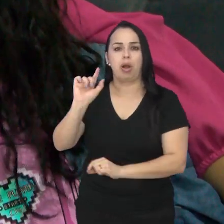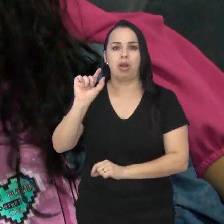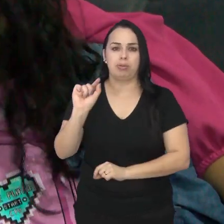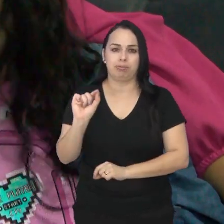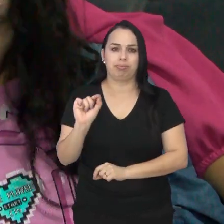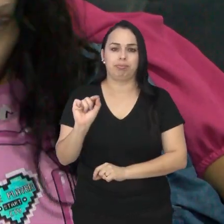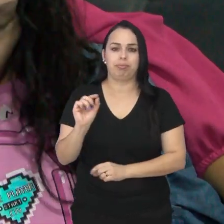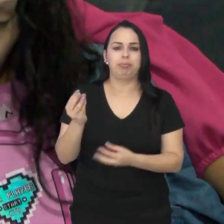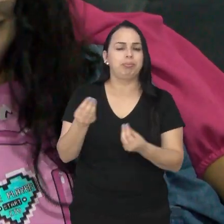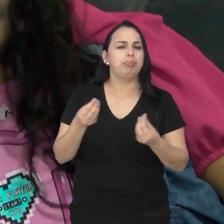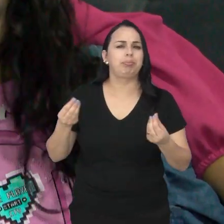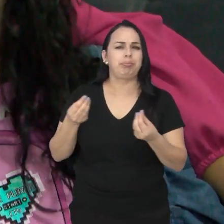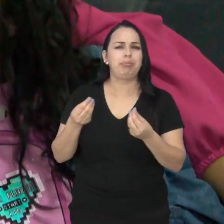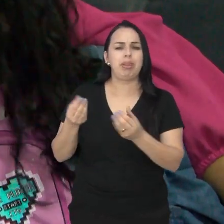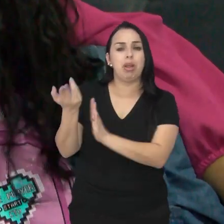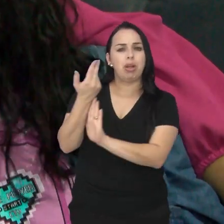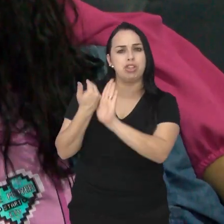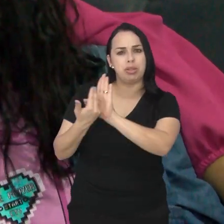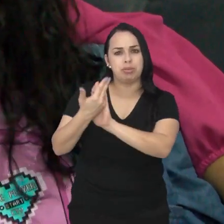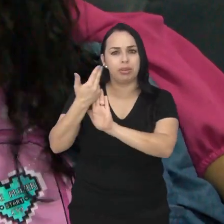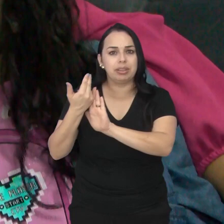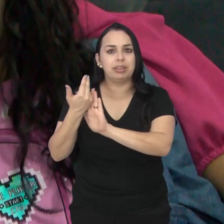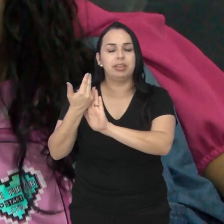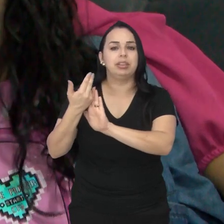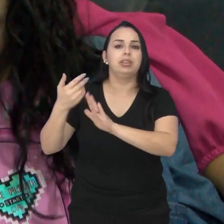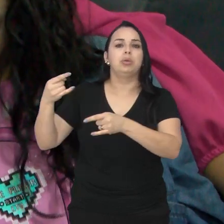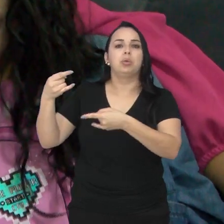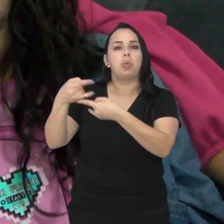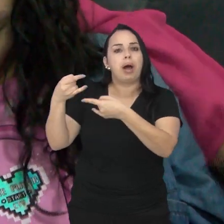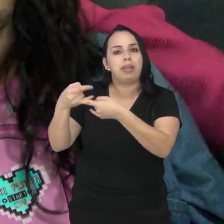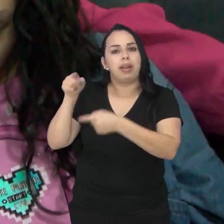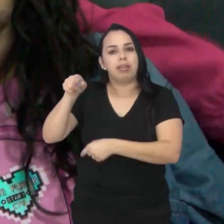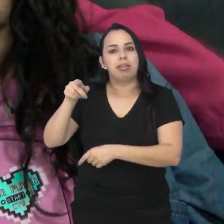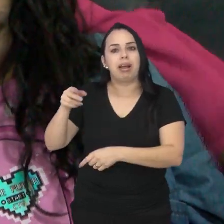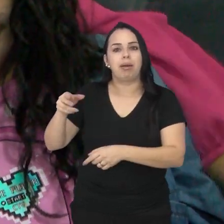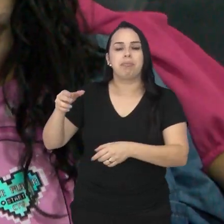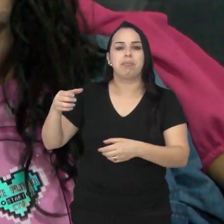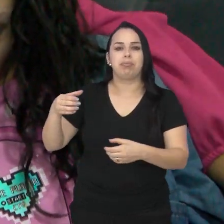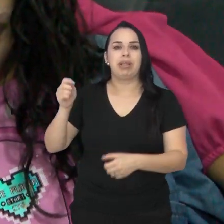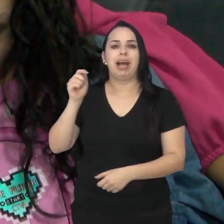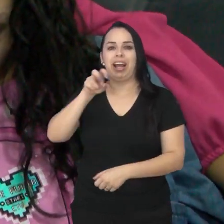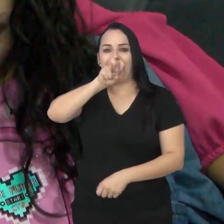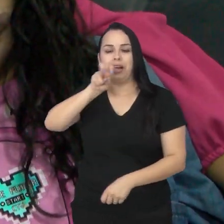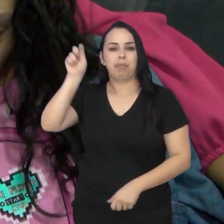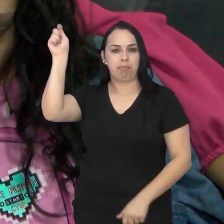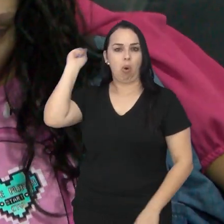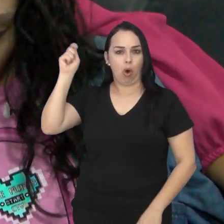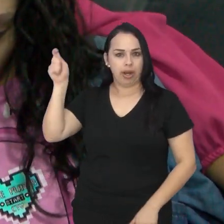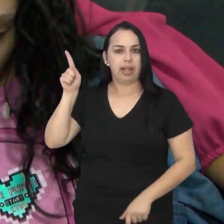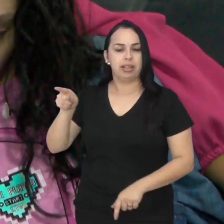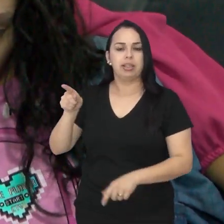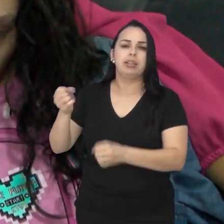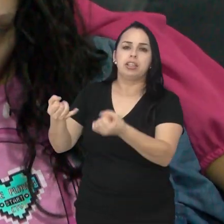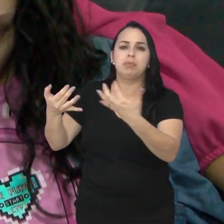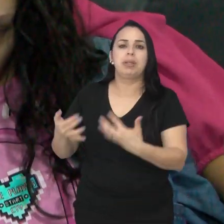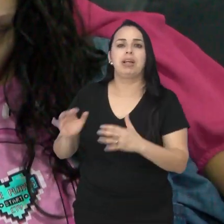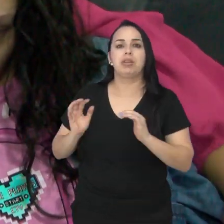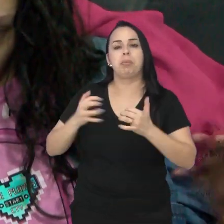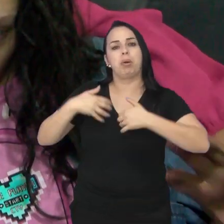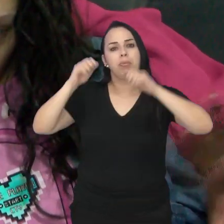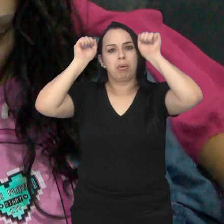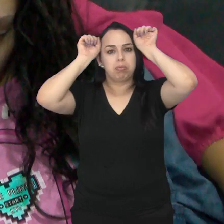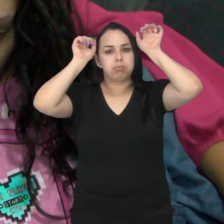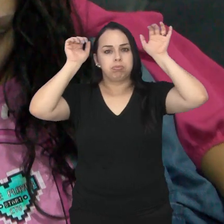época foi um um como é que fala um desenhinho né A Turma da Mônica do anjinho falando que sobre o autismo